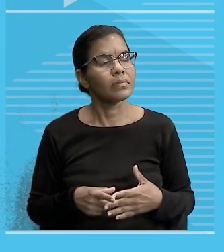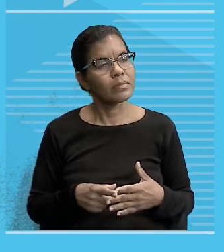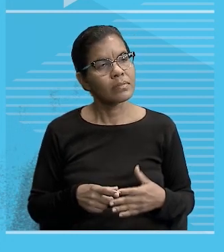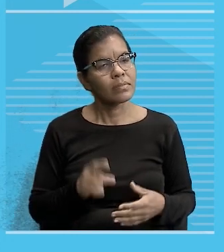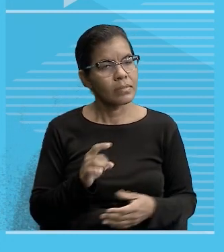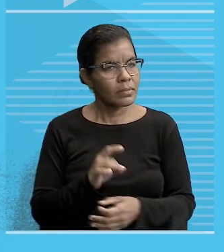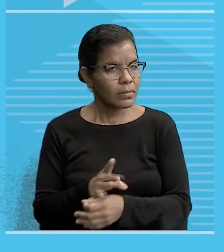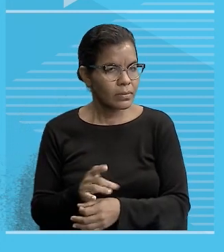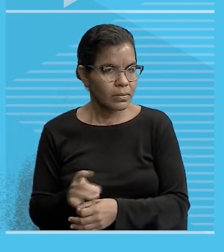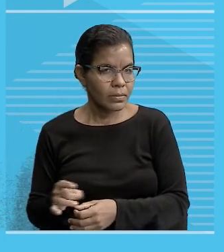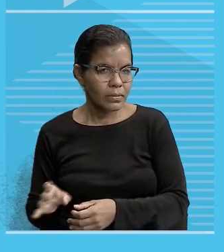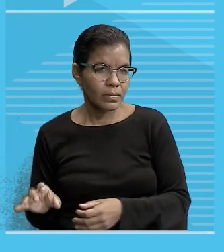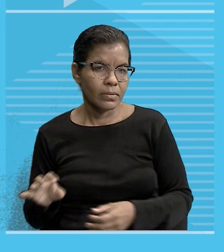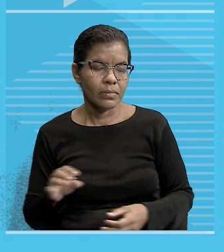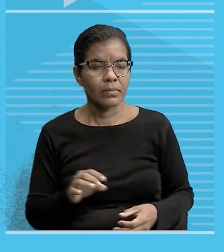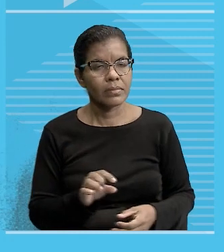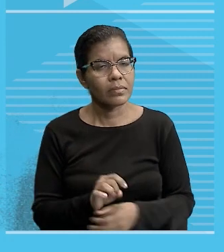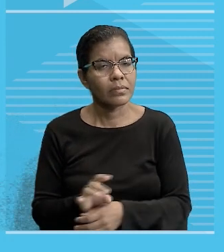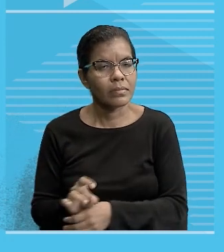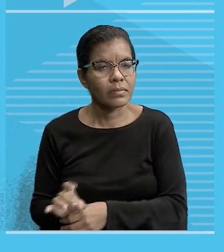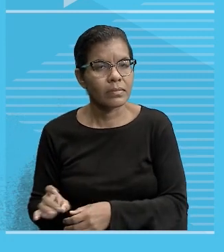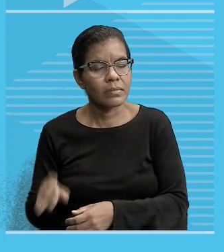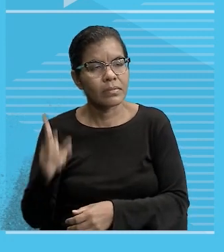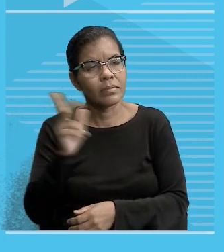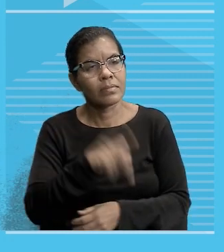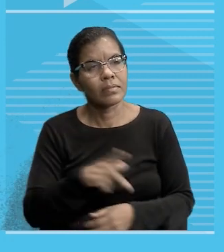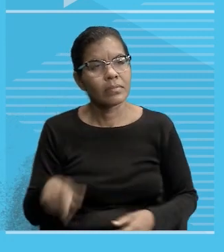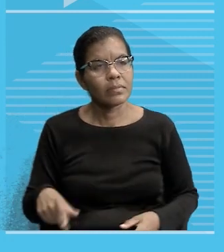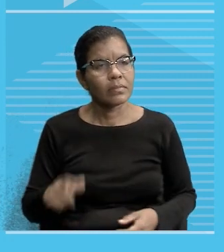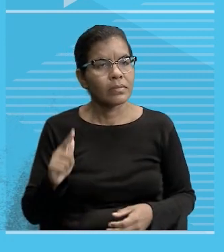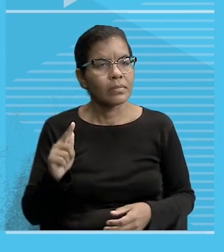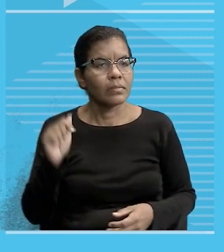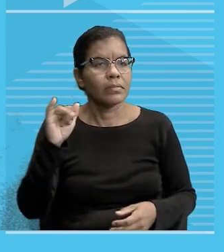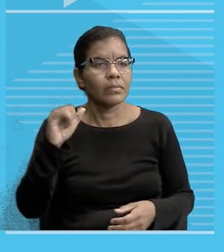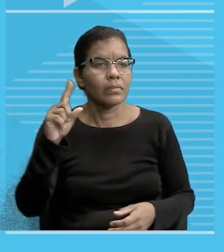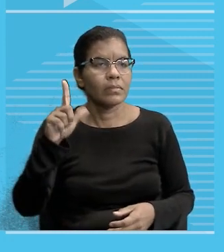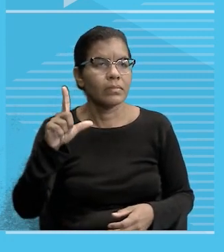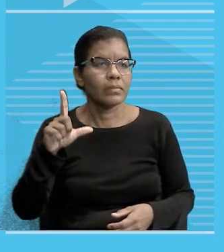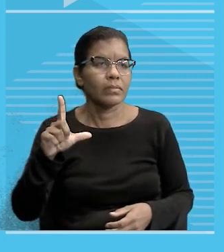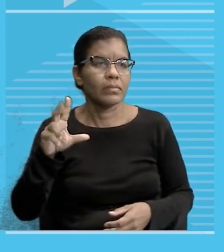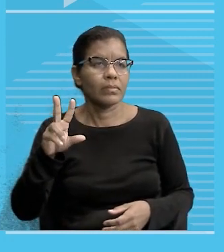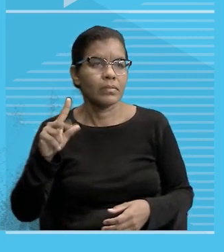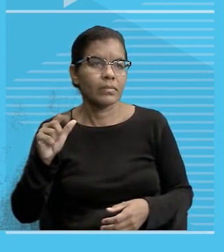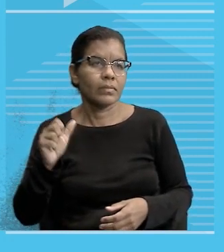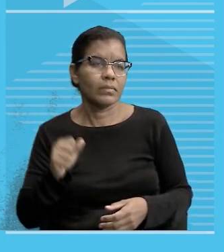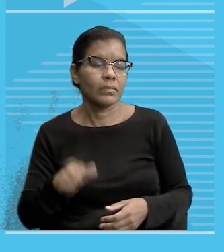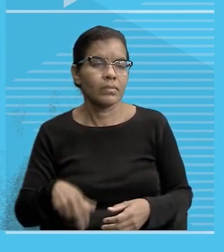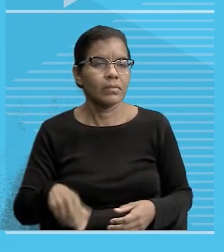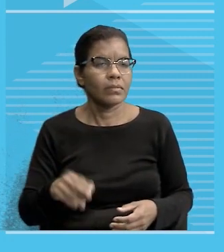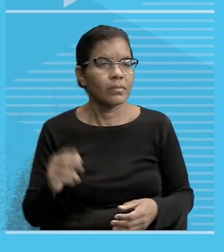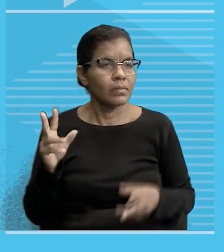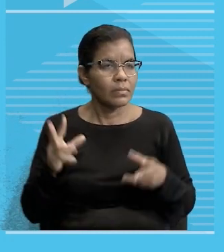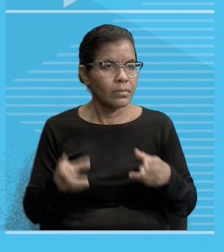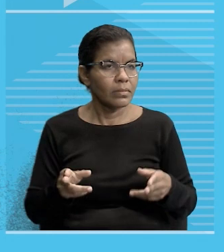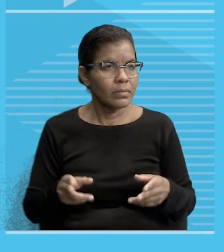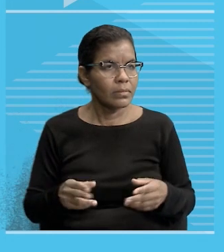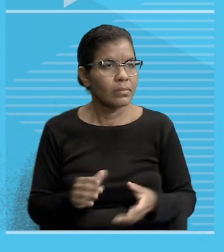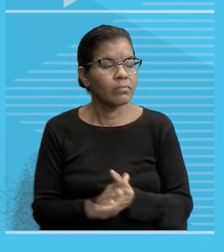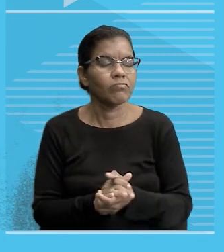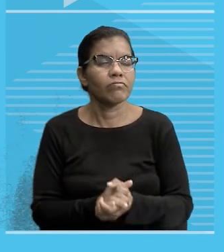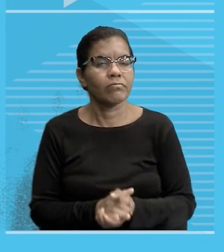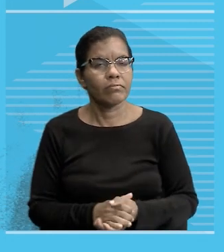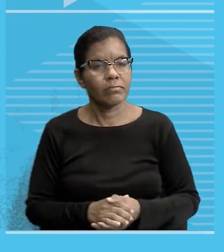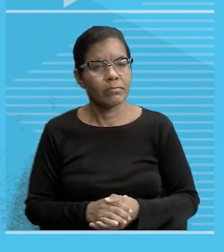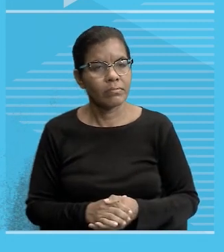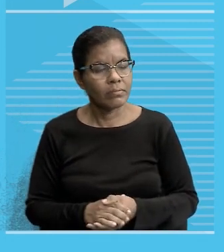e dicas essas dicas que eu tô ministrando aqui para vocês é as mesmas que grandes gurus